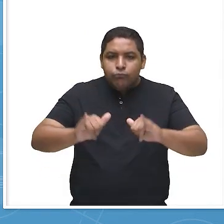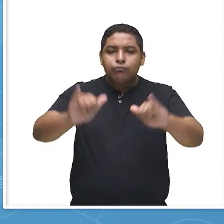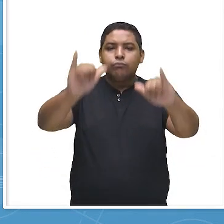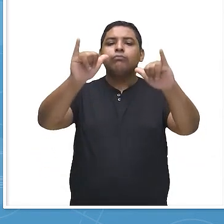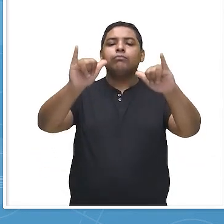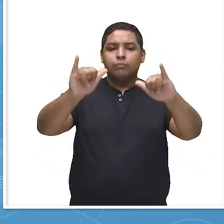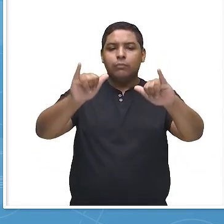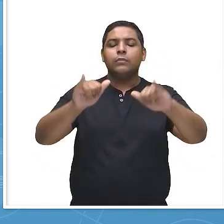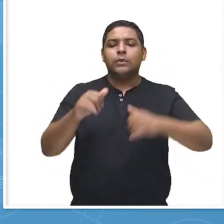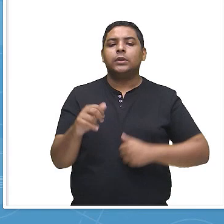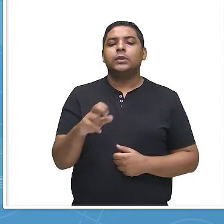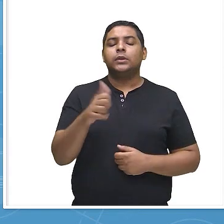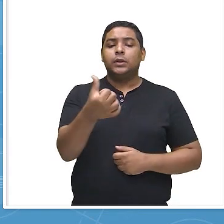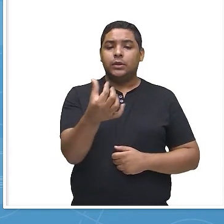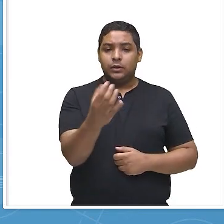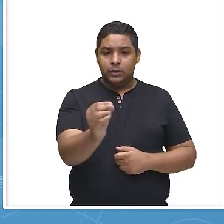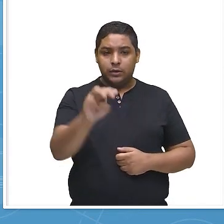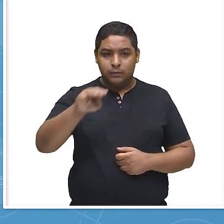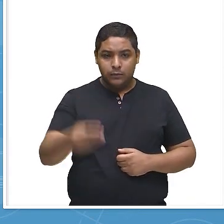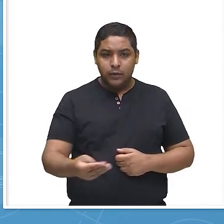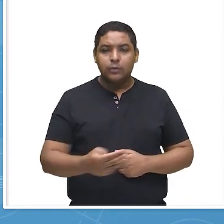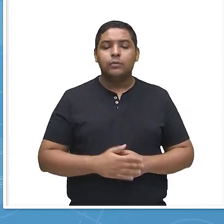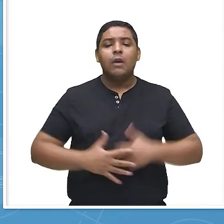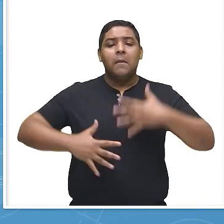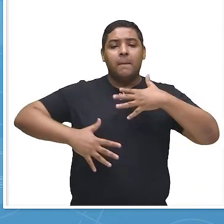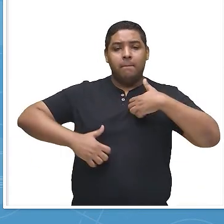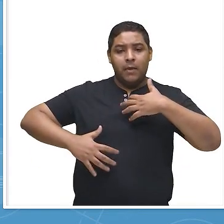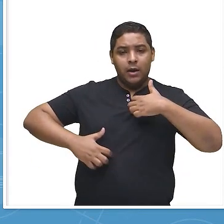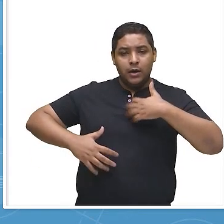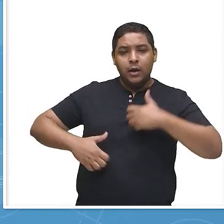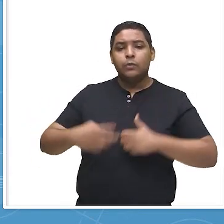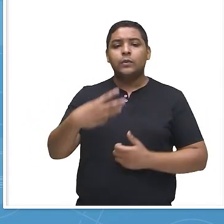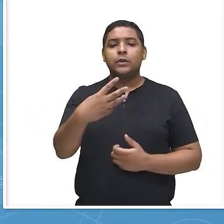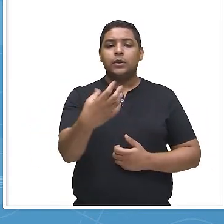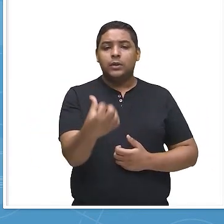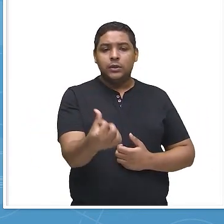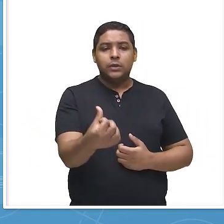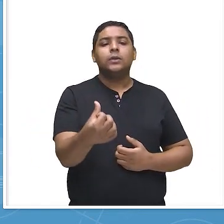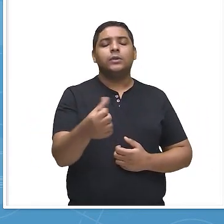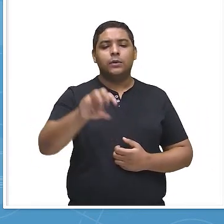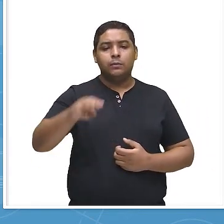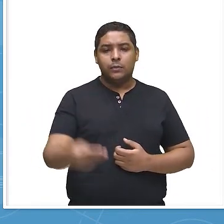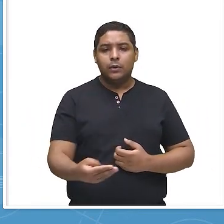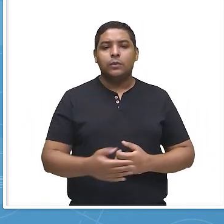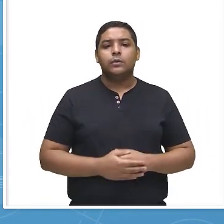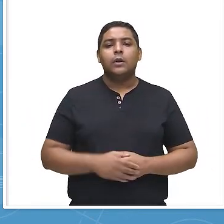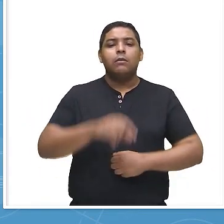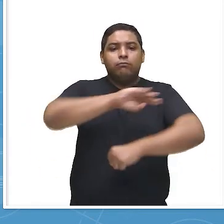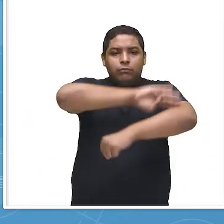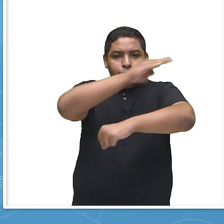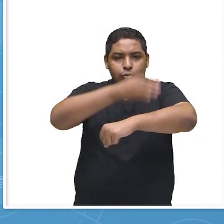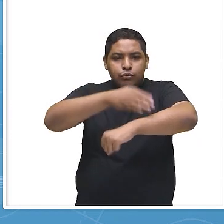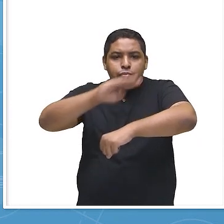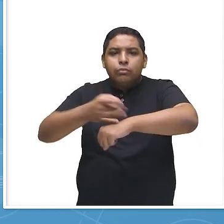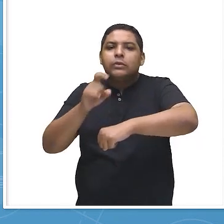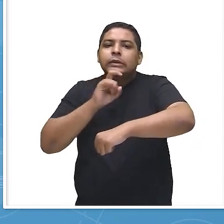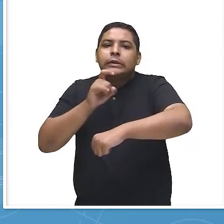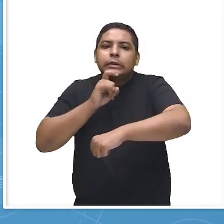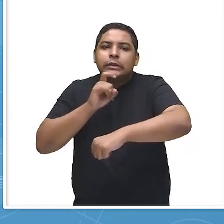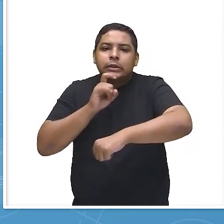milhões. Macacos, 36 milhões. Alpes, 30